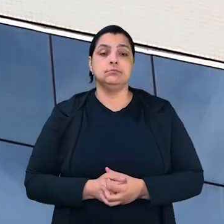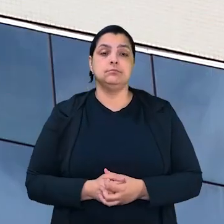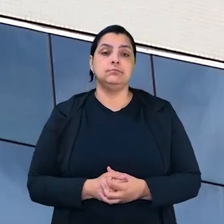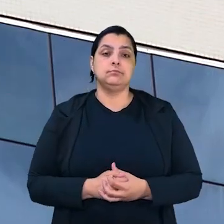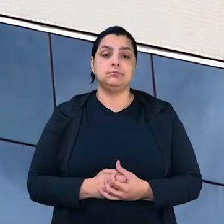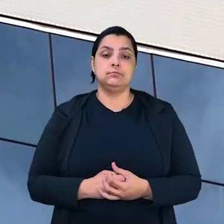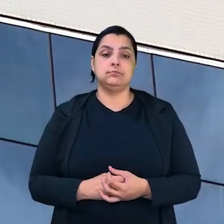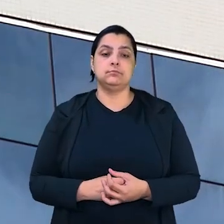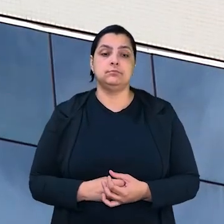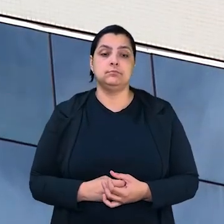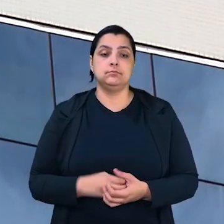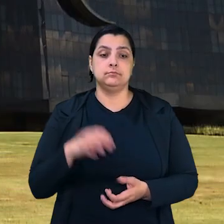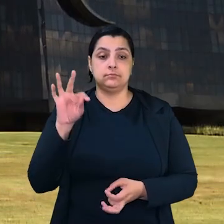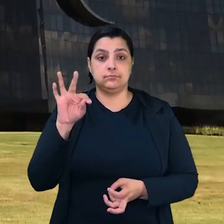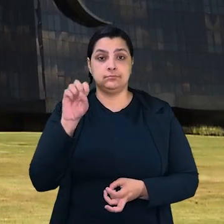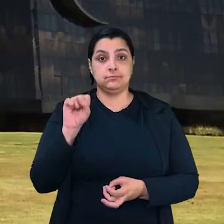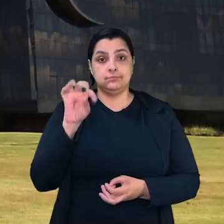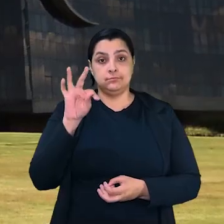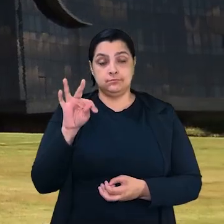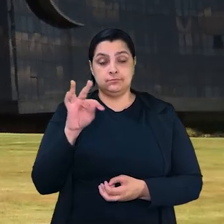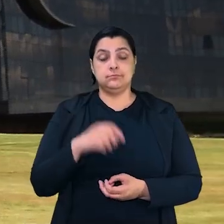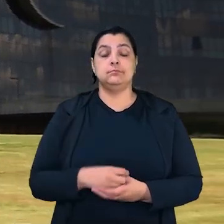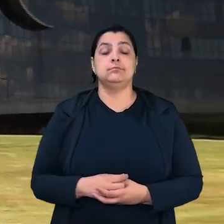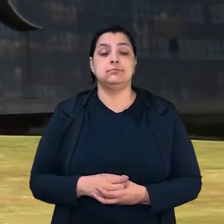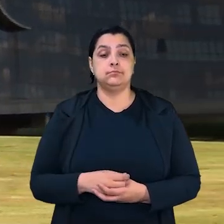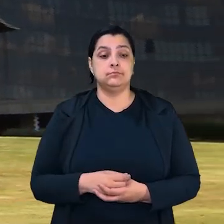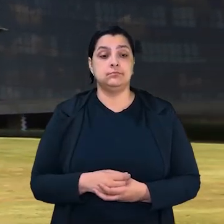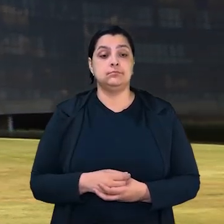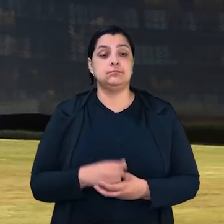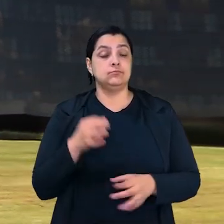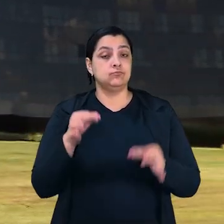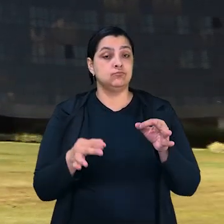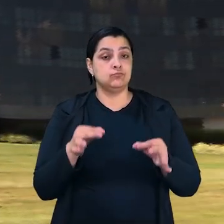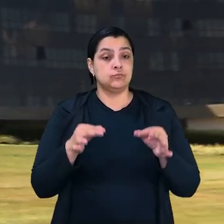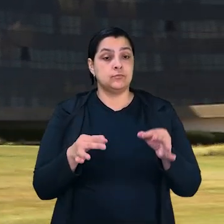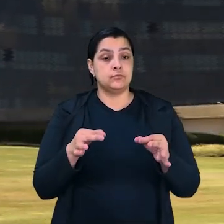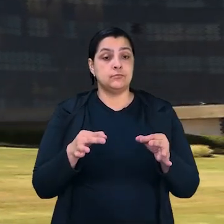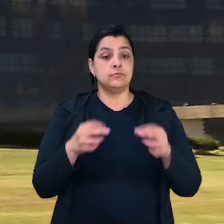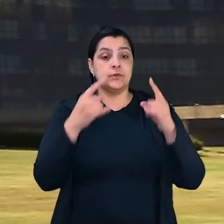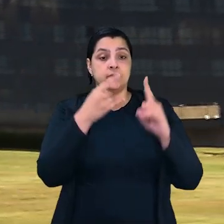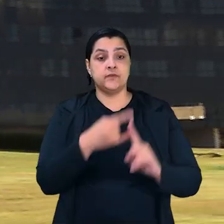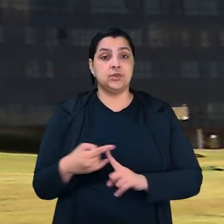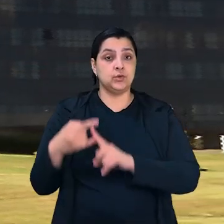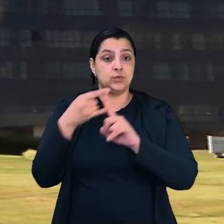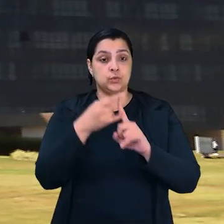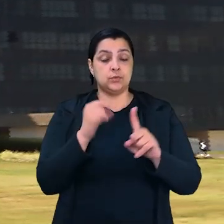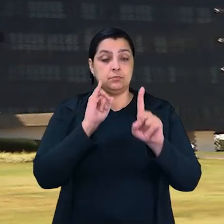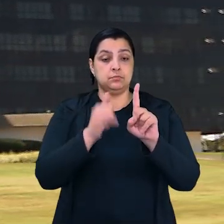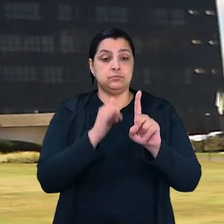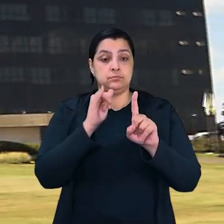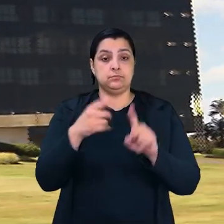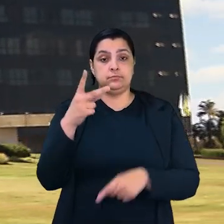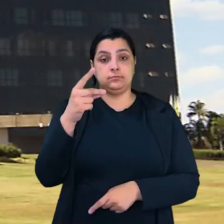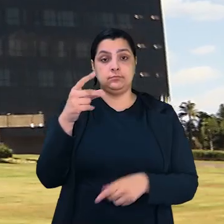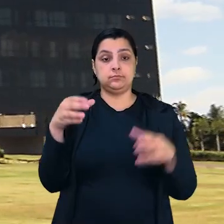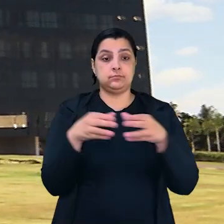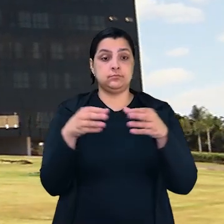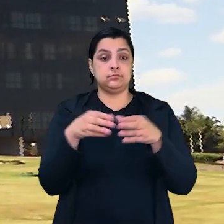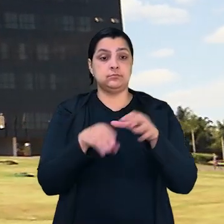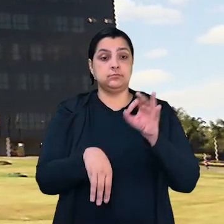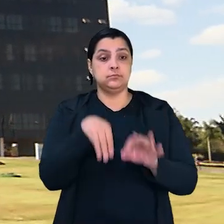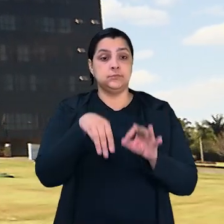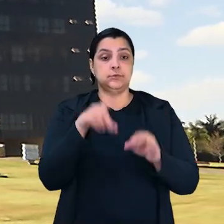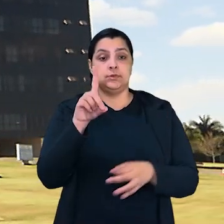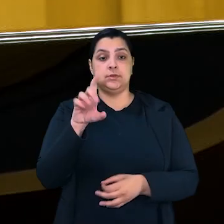Social, o INSS. No Tribunal Superior do Trabalho, o caso foi julgado em plenário virtual. A relatora na